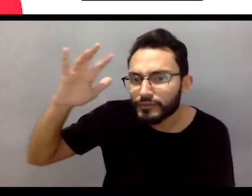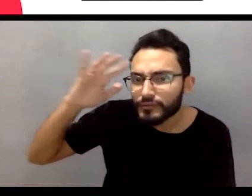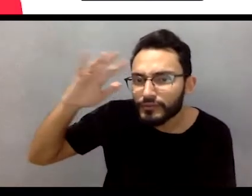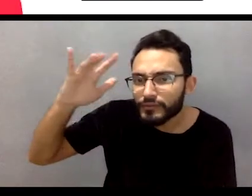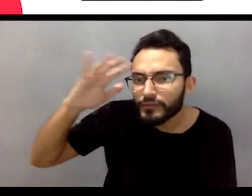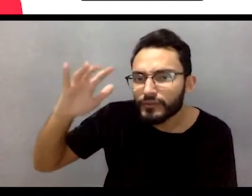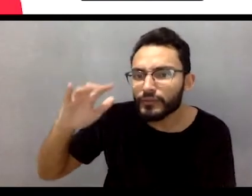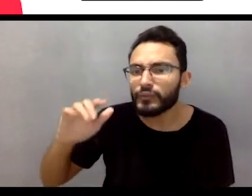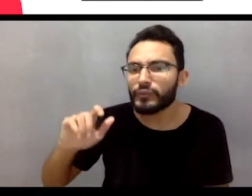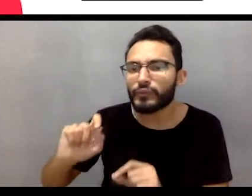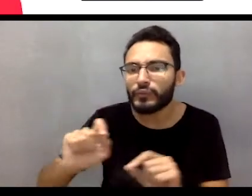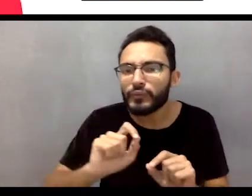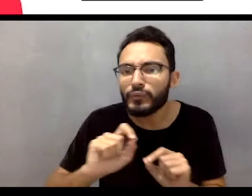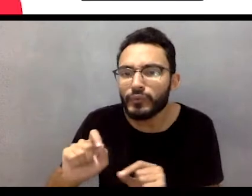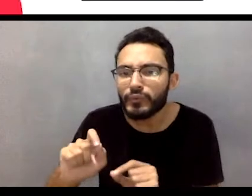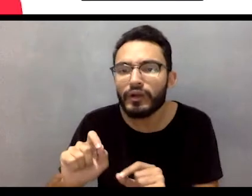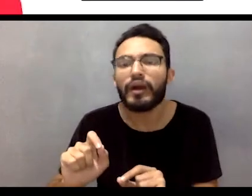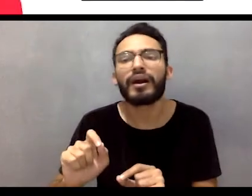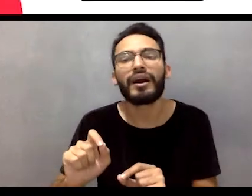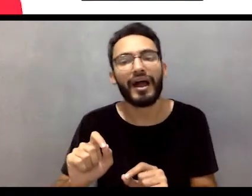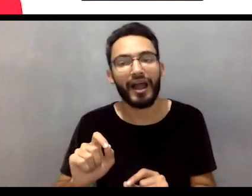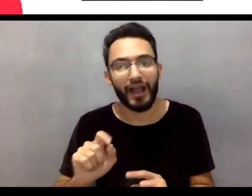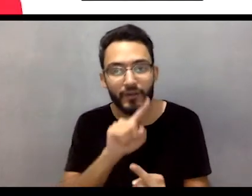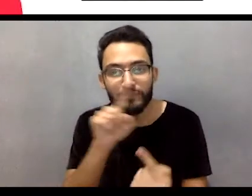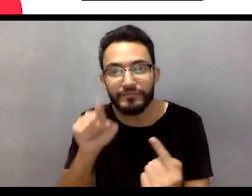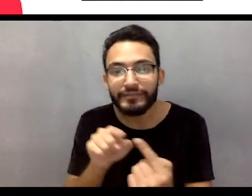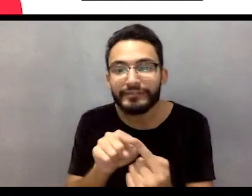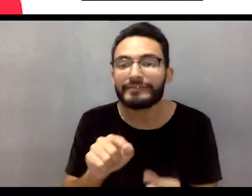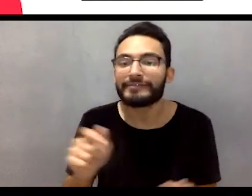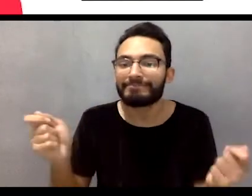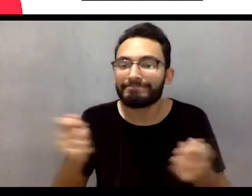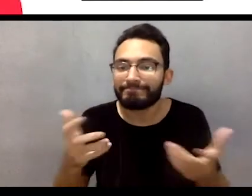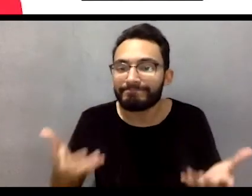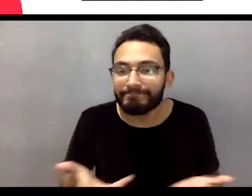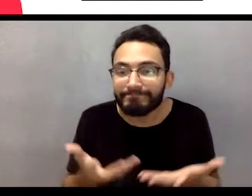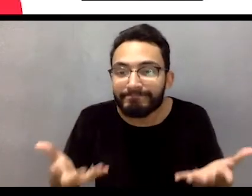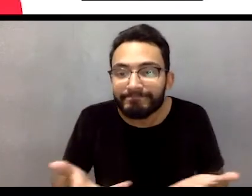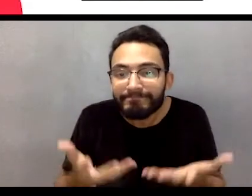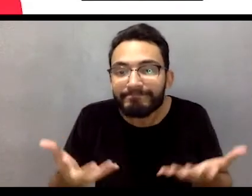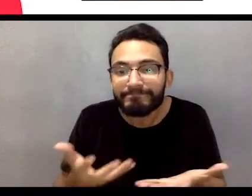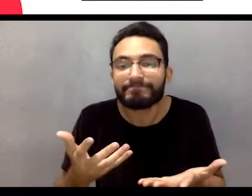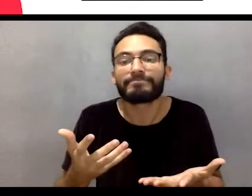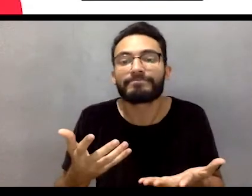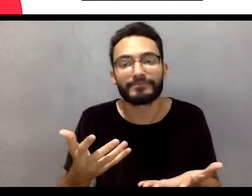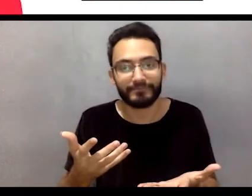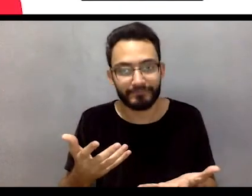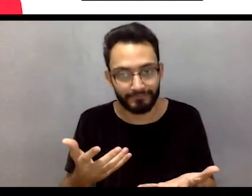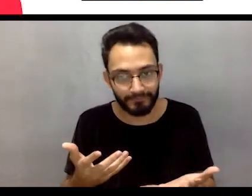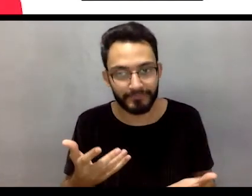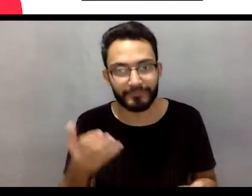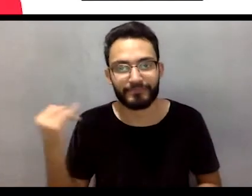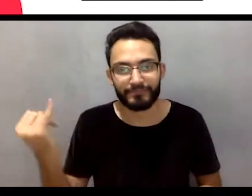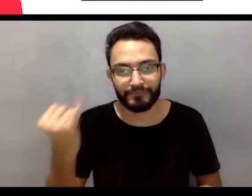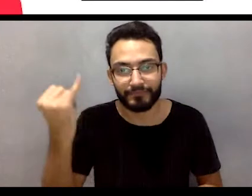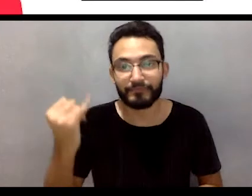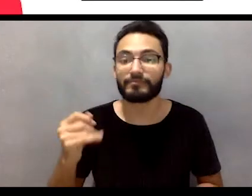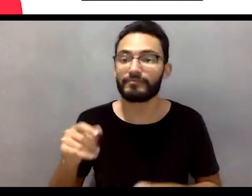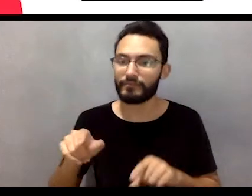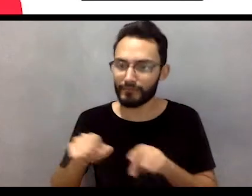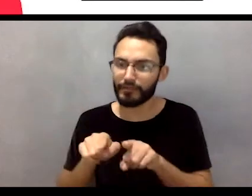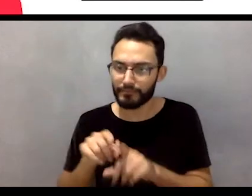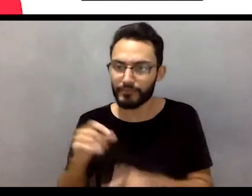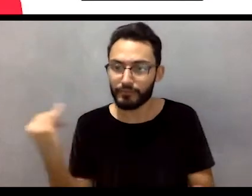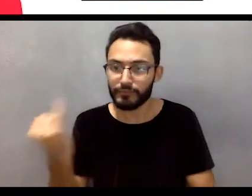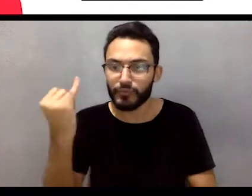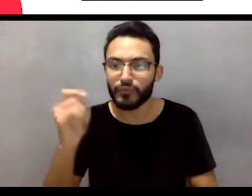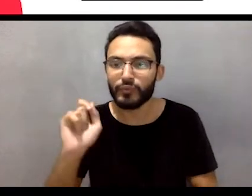é qualitativo, aquele objetivo inspirador para o quartil. Aí, então é muito